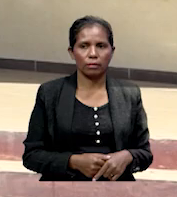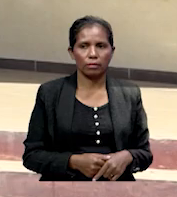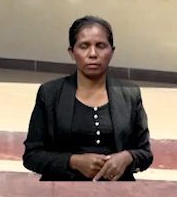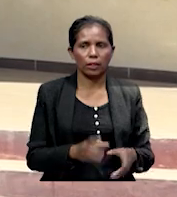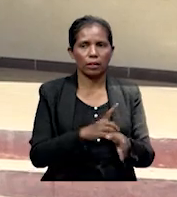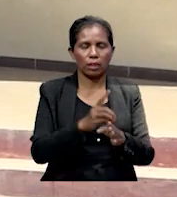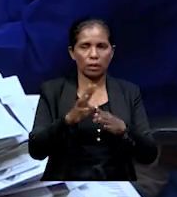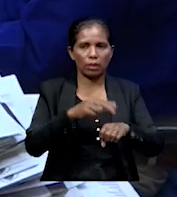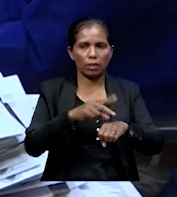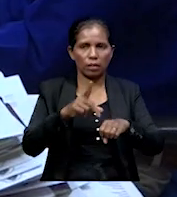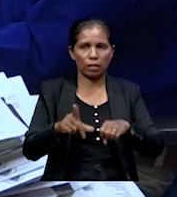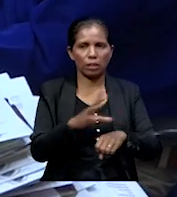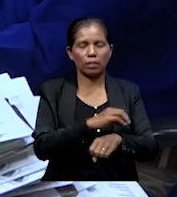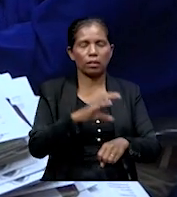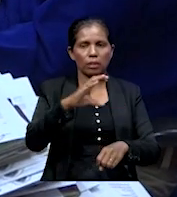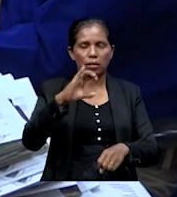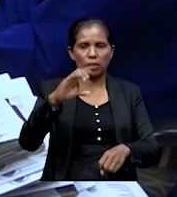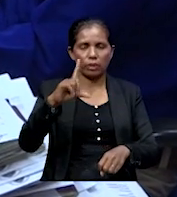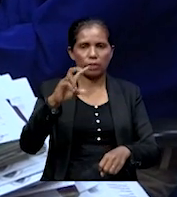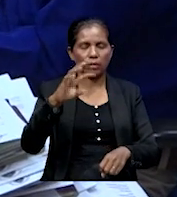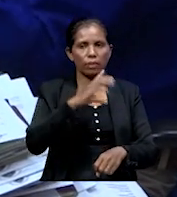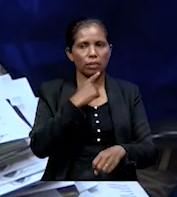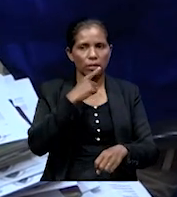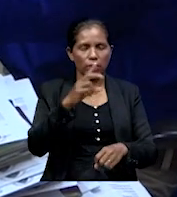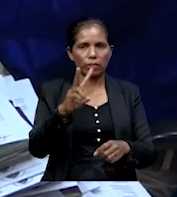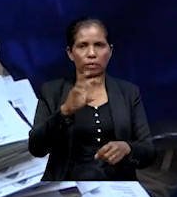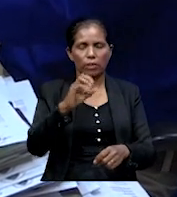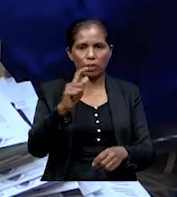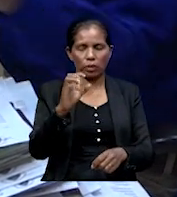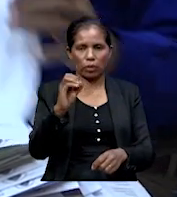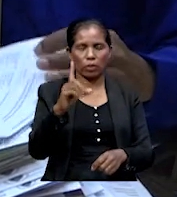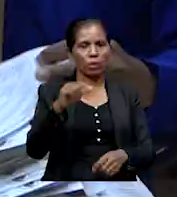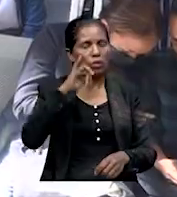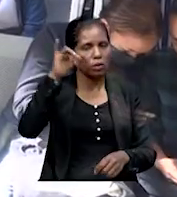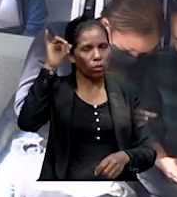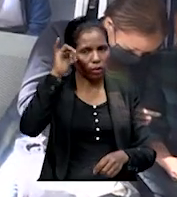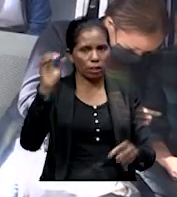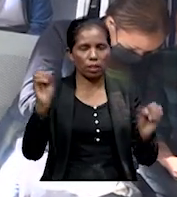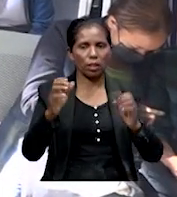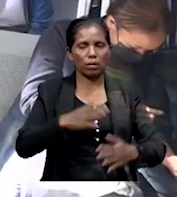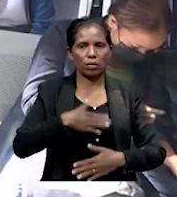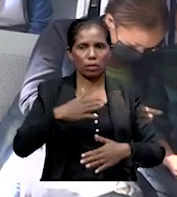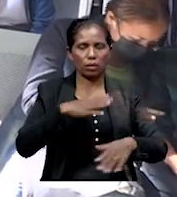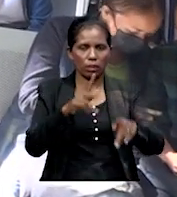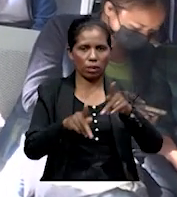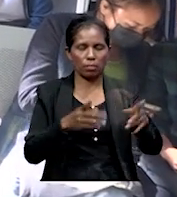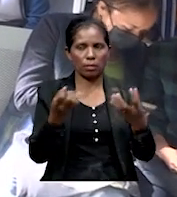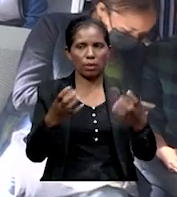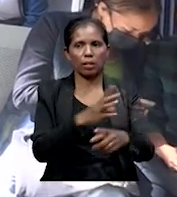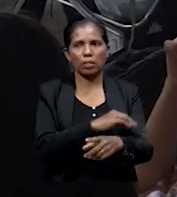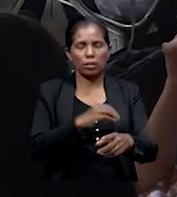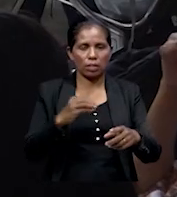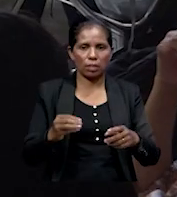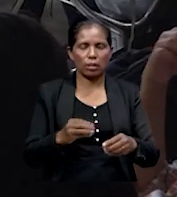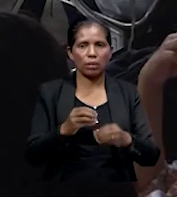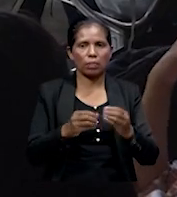Diretor Nacional de Identificação Civil, Registro Criminal, Vitor da Costa, declara Orsec, moço descontente, russi aplicante sira, liga o falhanço